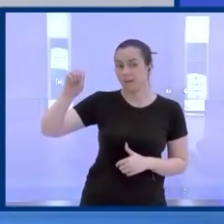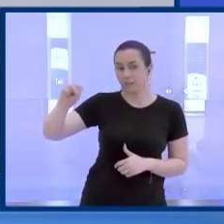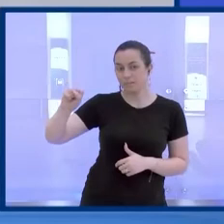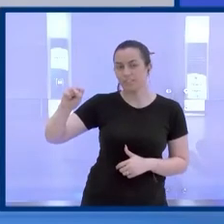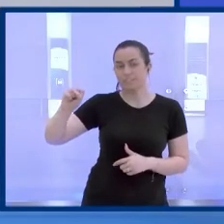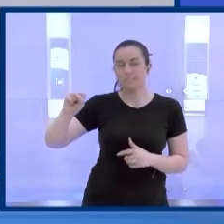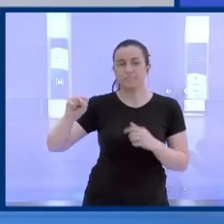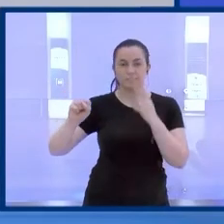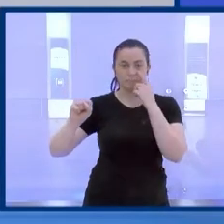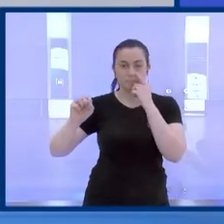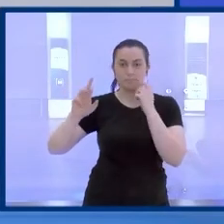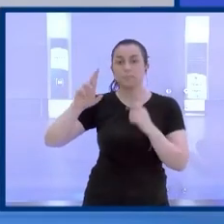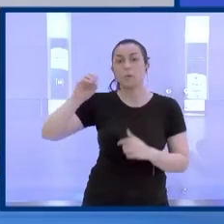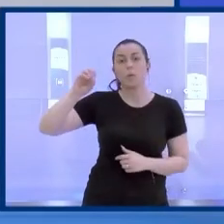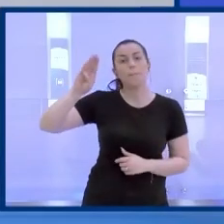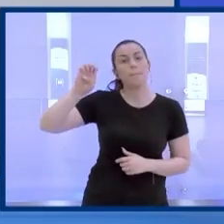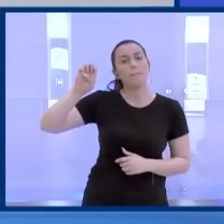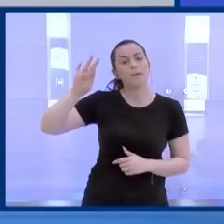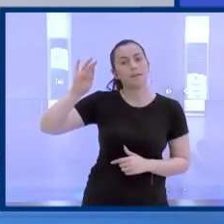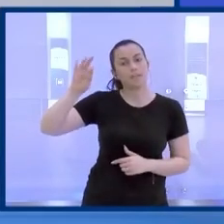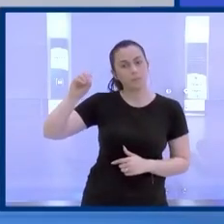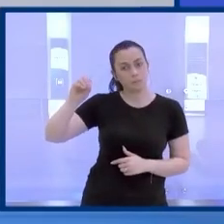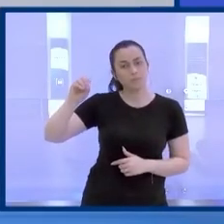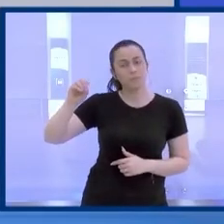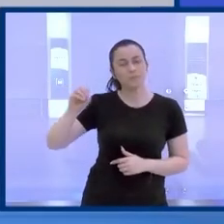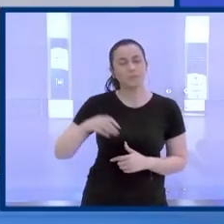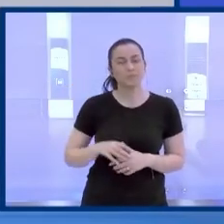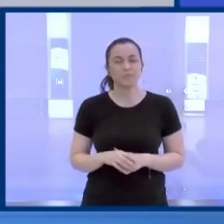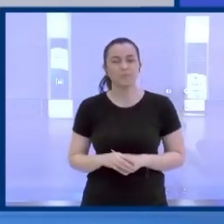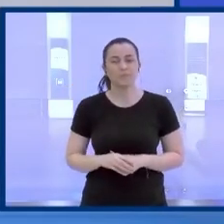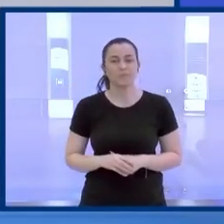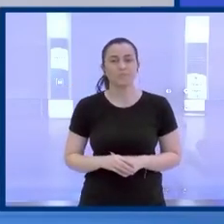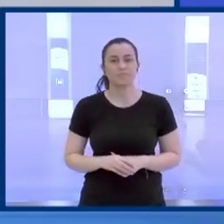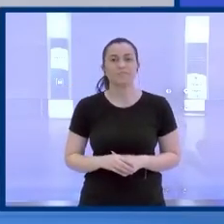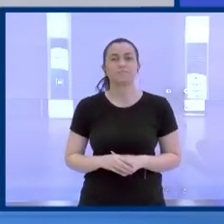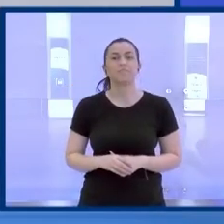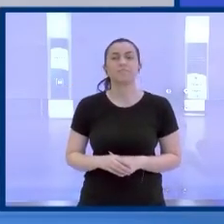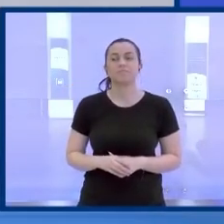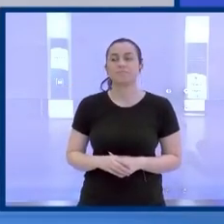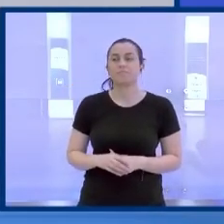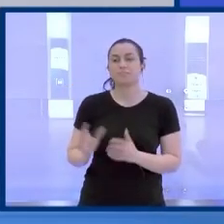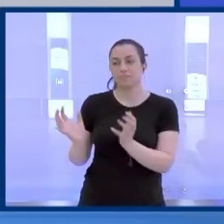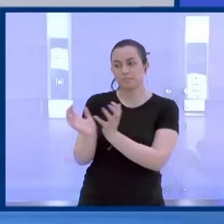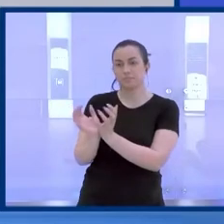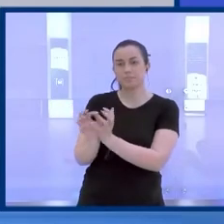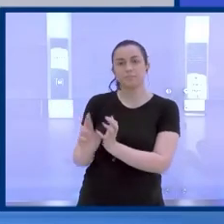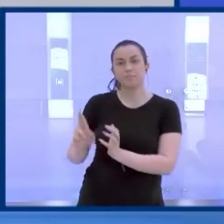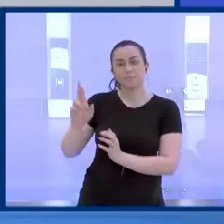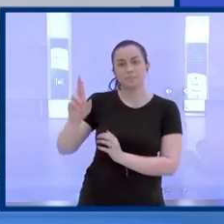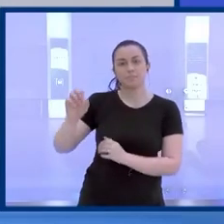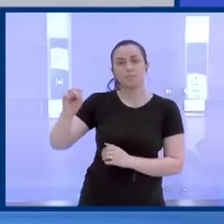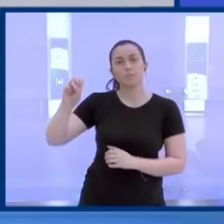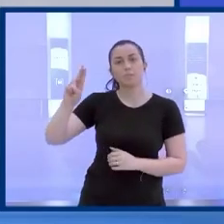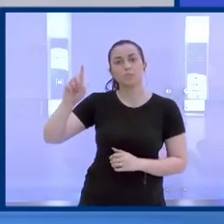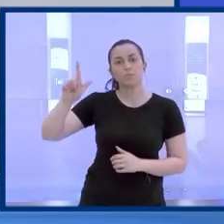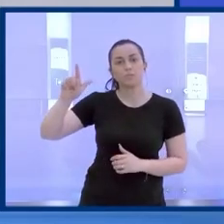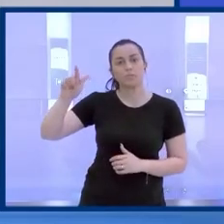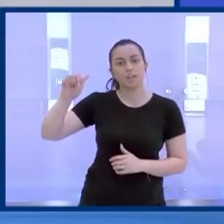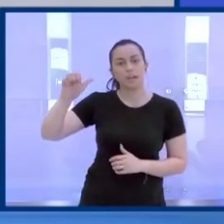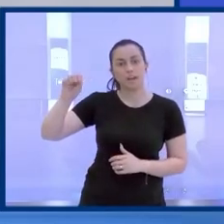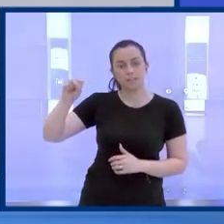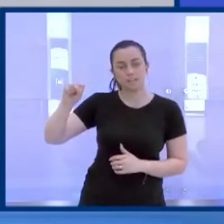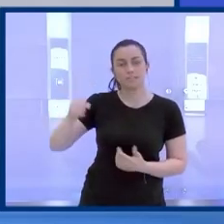Sulgás, Roberto Barbucci, presidente do Conselho da Sulgás e presidente da Corsã, senhor